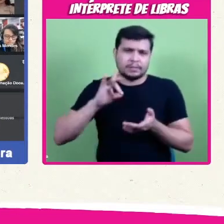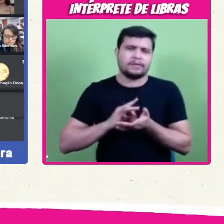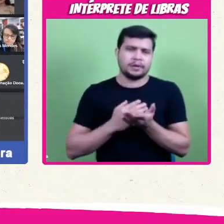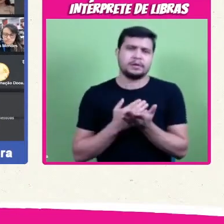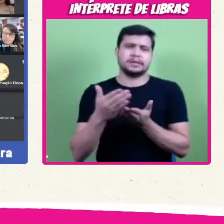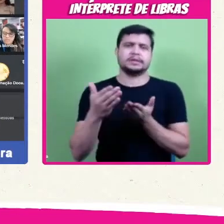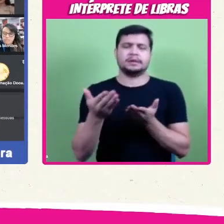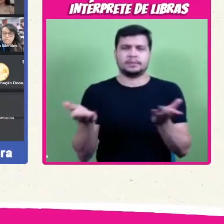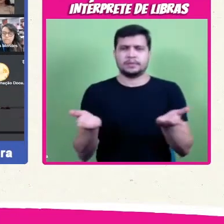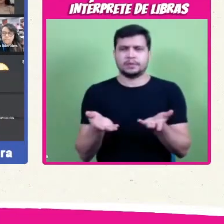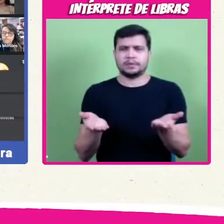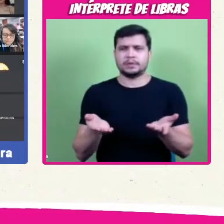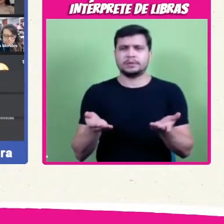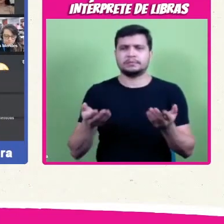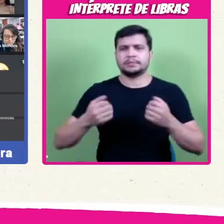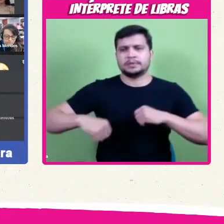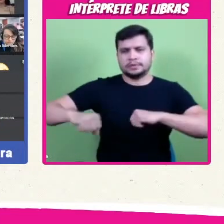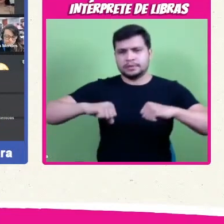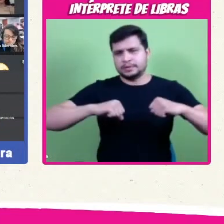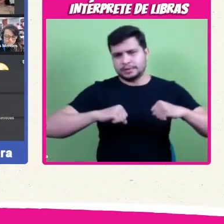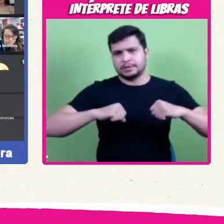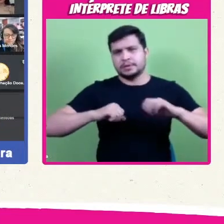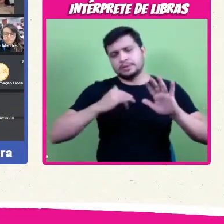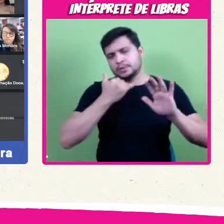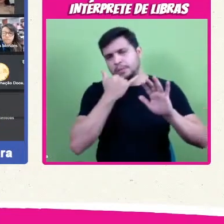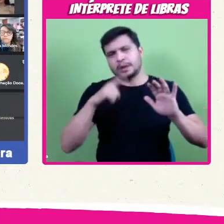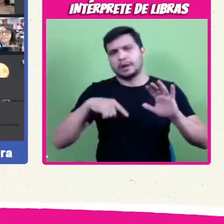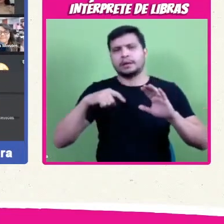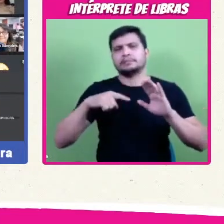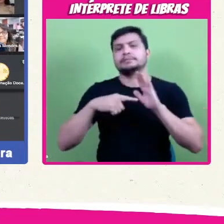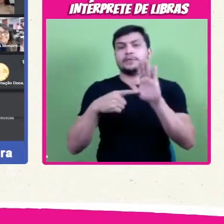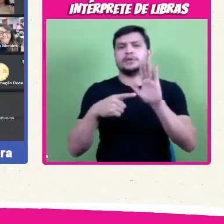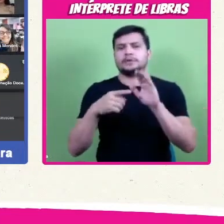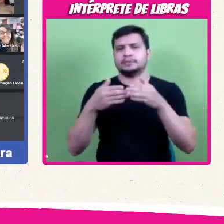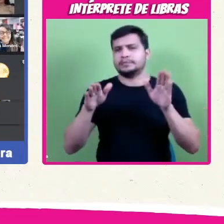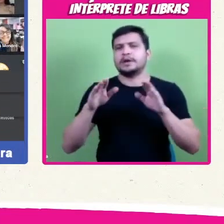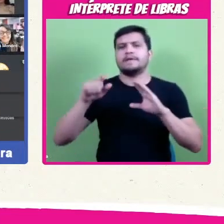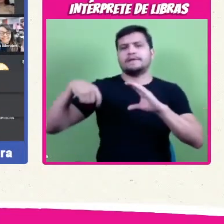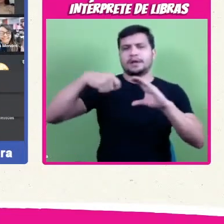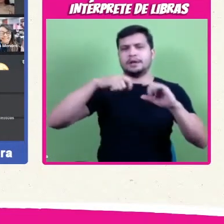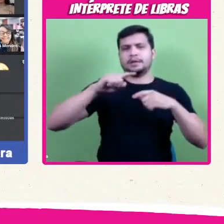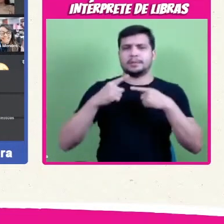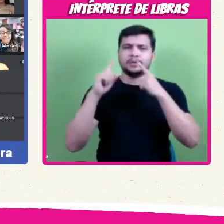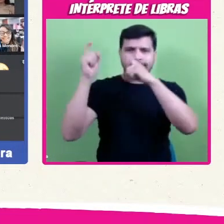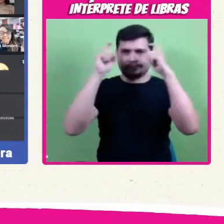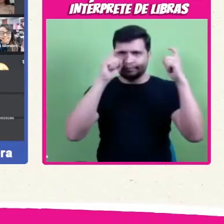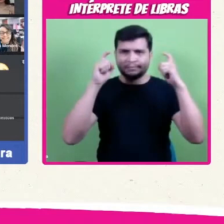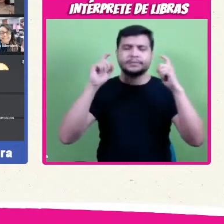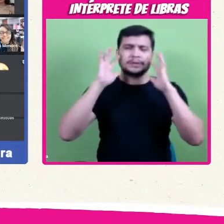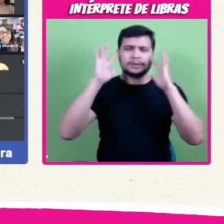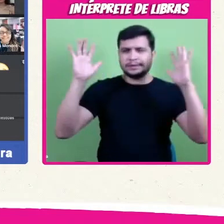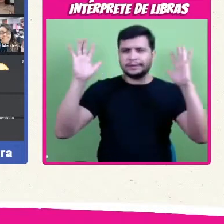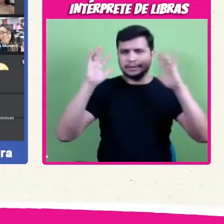o nosso debate. Aliás, a exibição dos filmes e, em seguida, o debate acerca